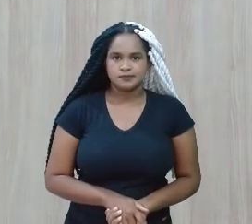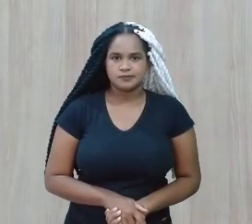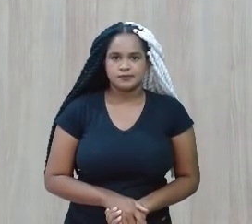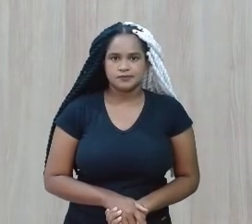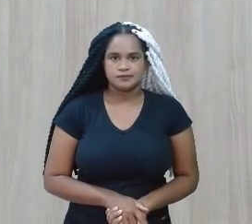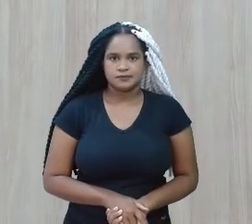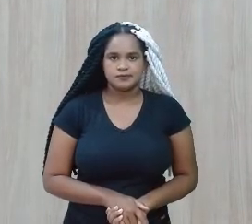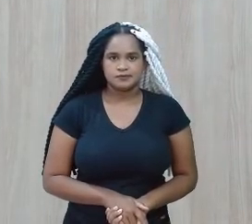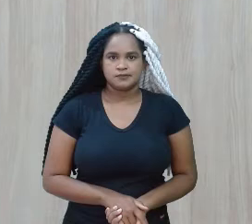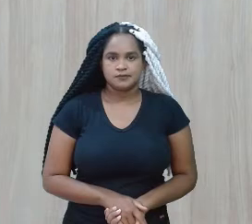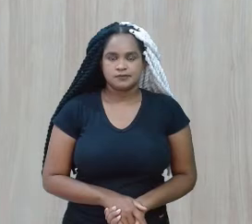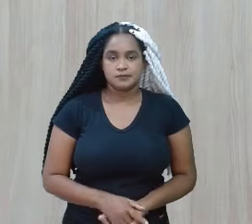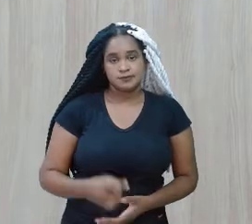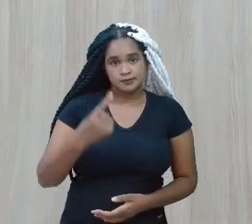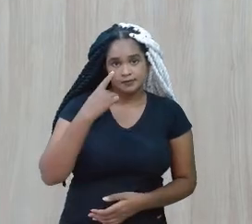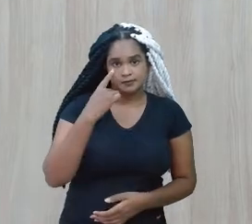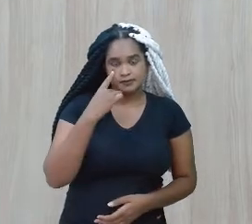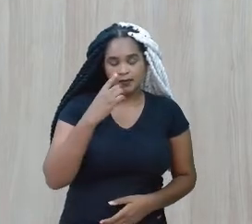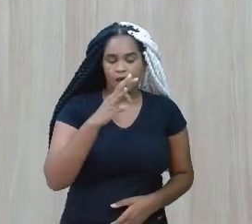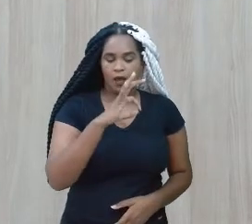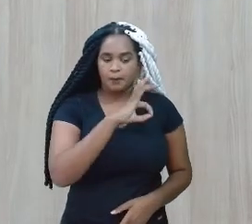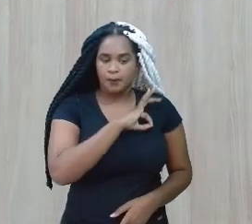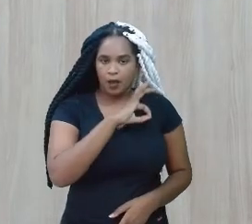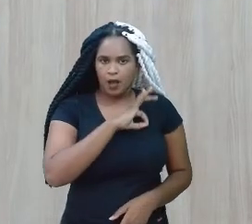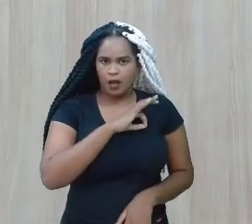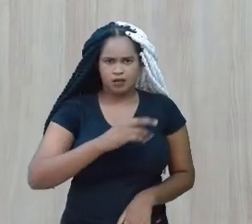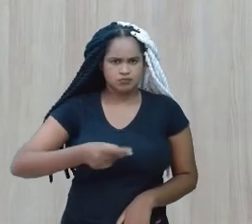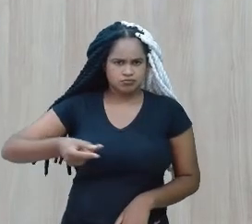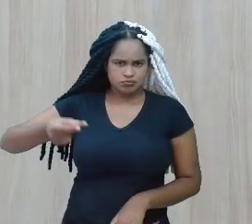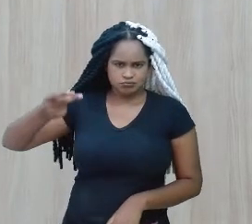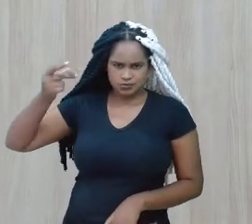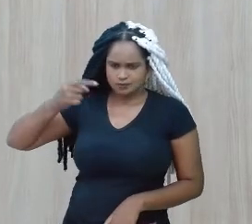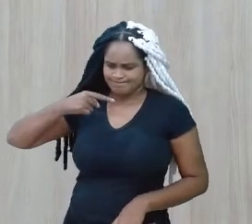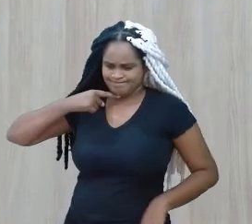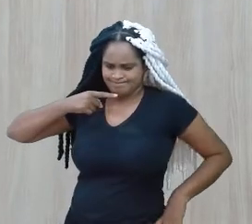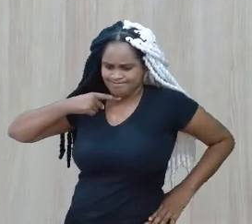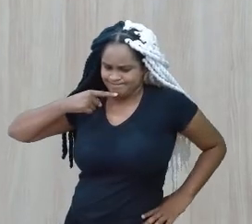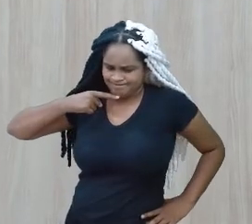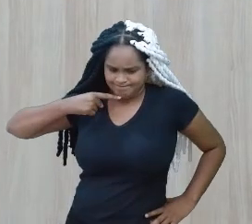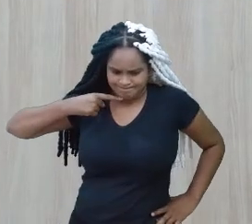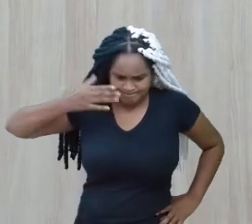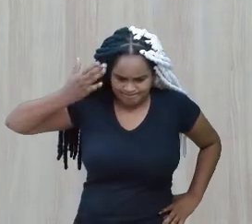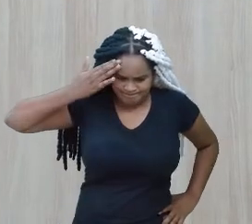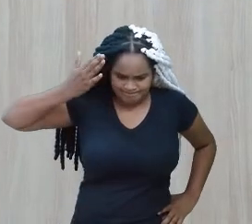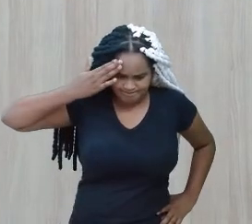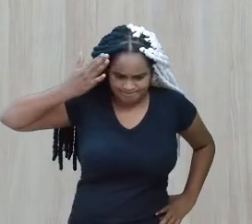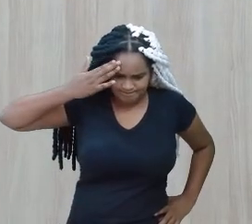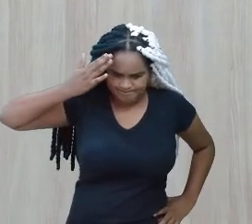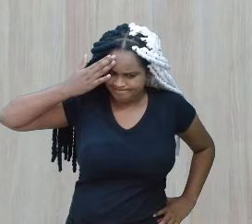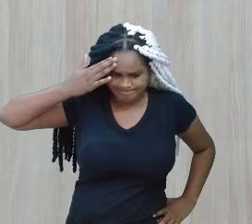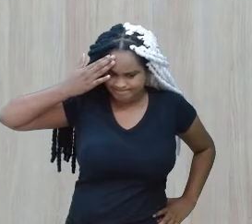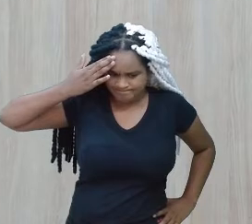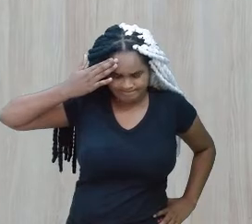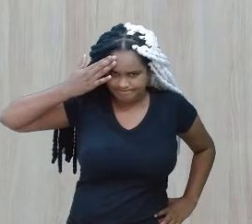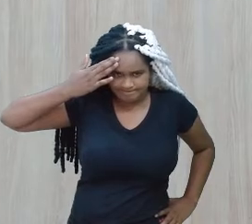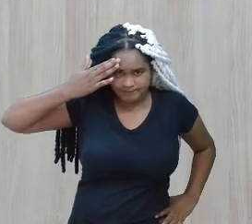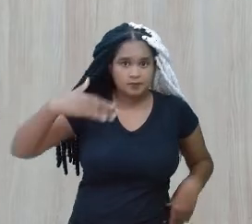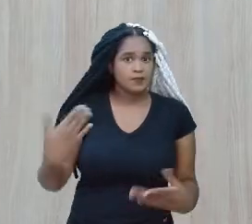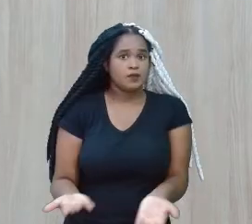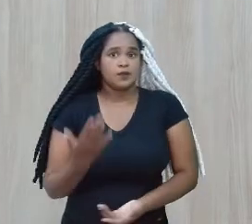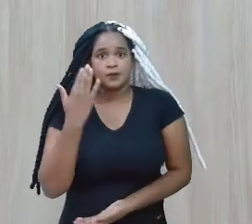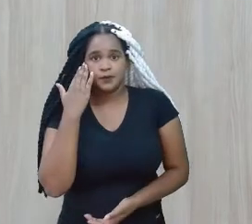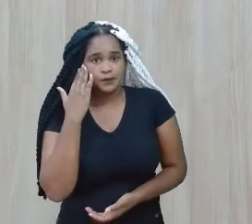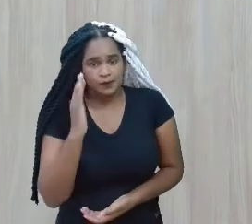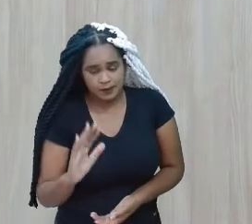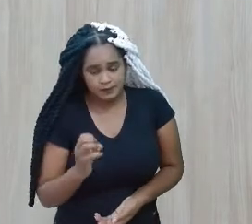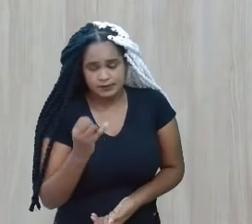uma comprovação que a polícia na época não conseguiu solucionar o caso, não encontrou corpo, não sabia se alguém